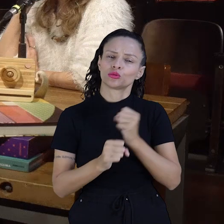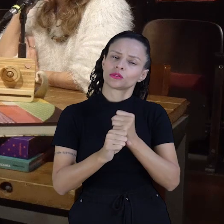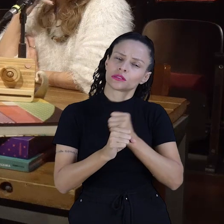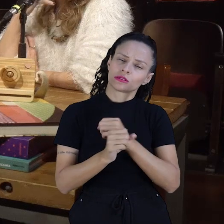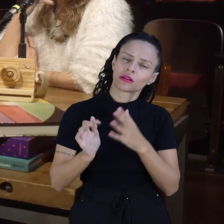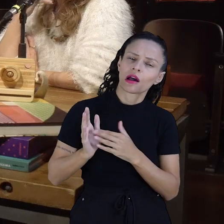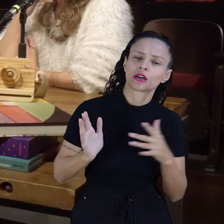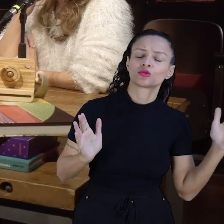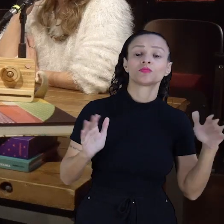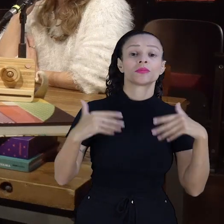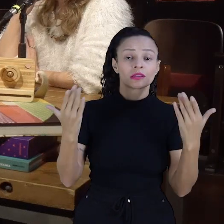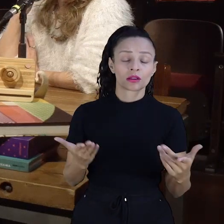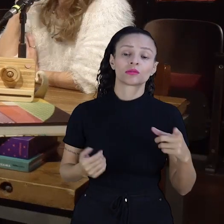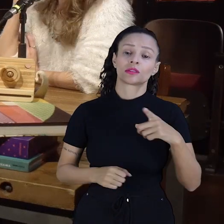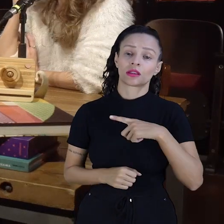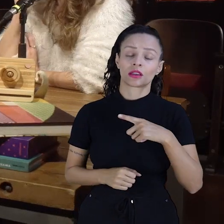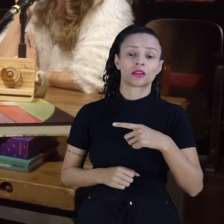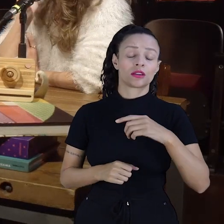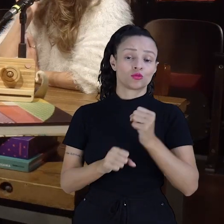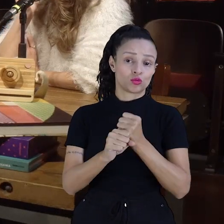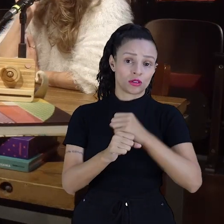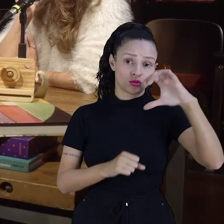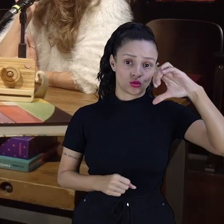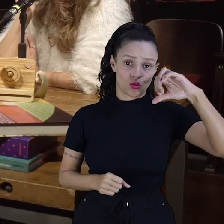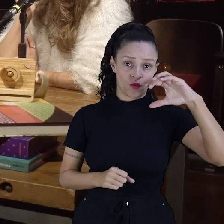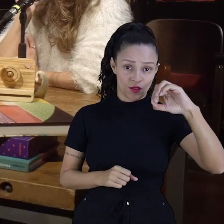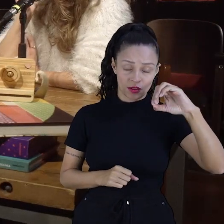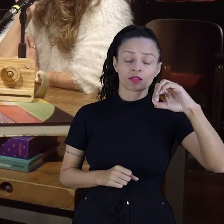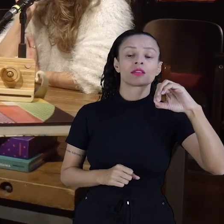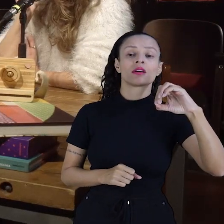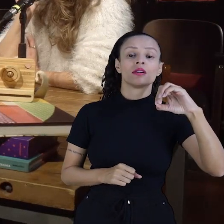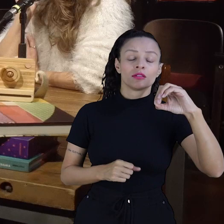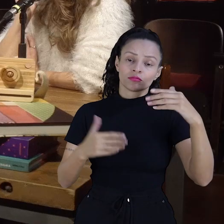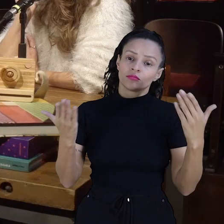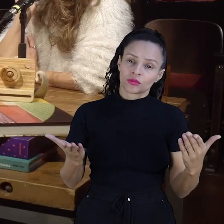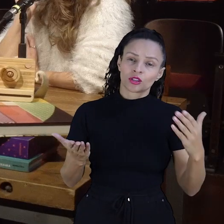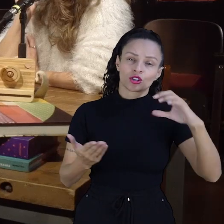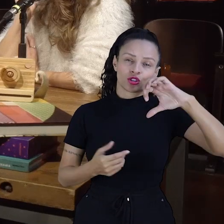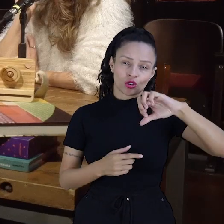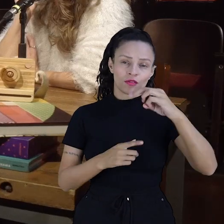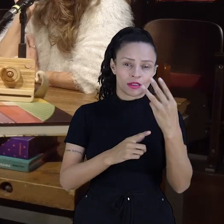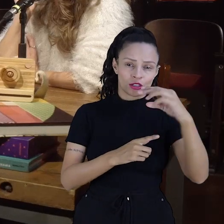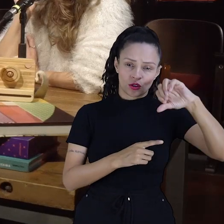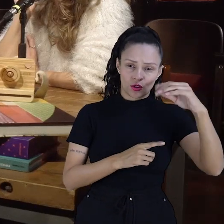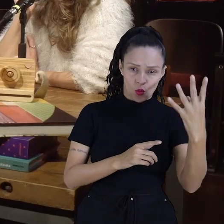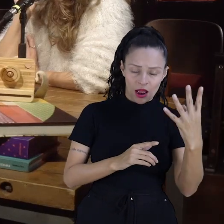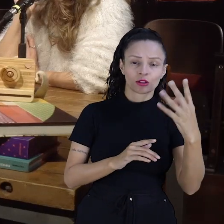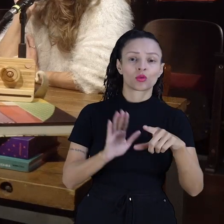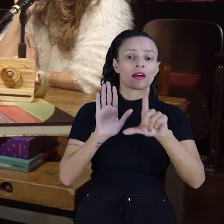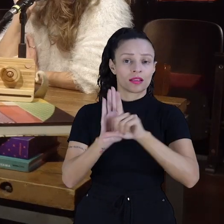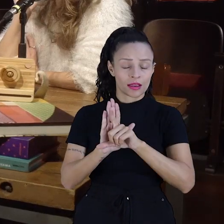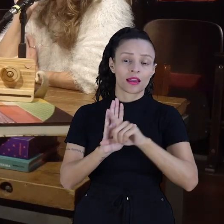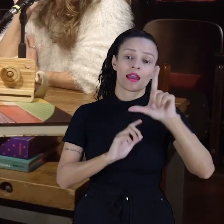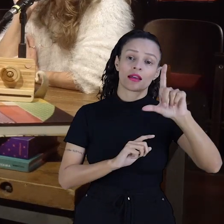invisibilizado durante esses anos todos, né? E a gente tem ali, nos anos 90, a lei, né,